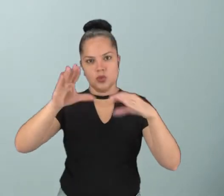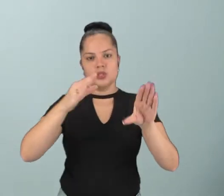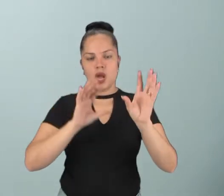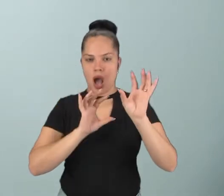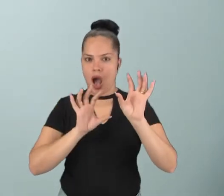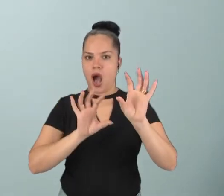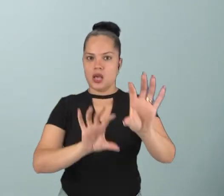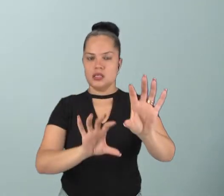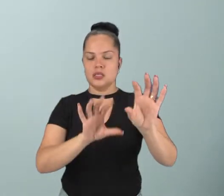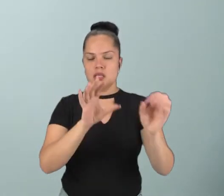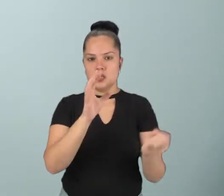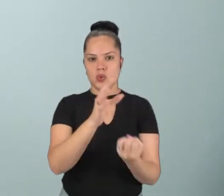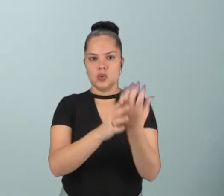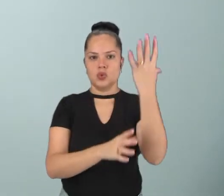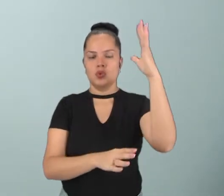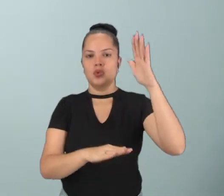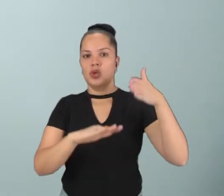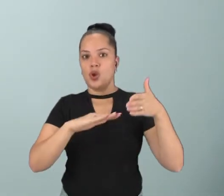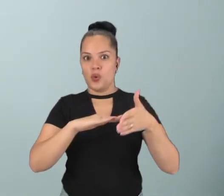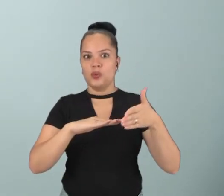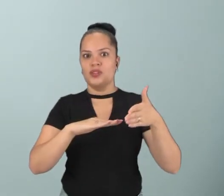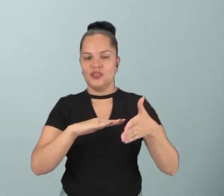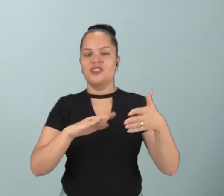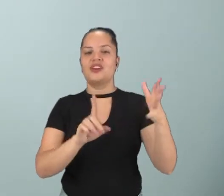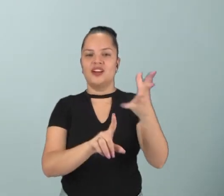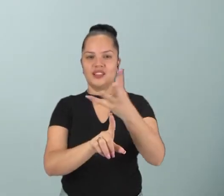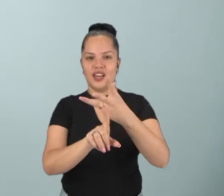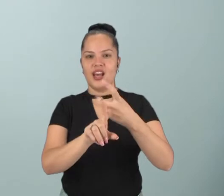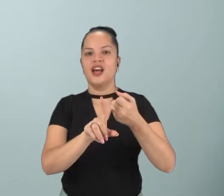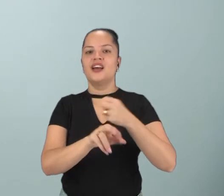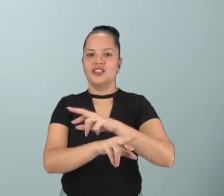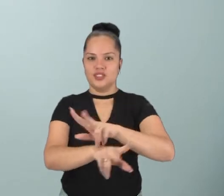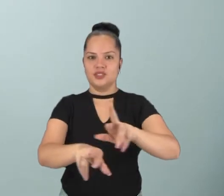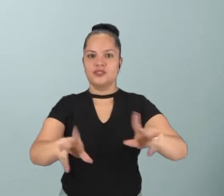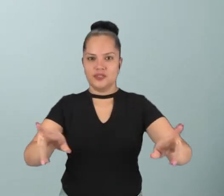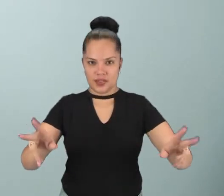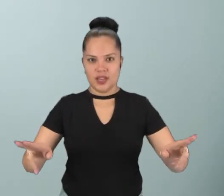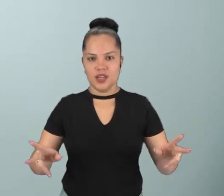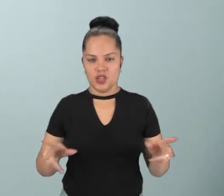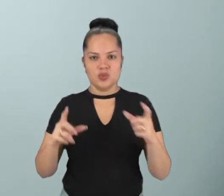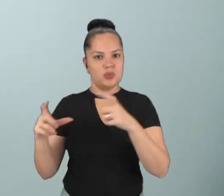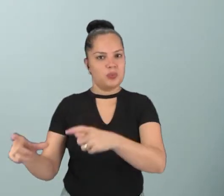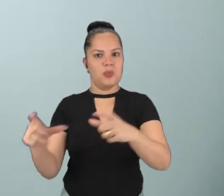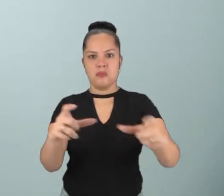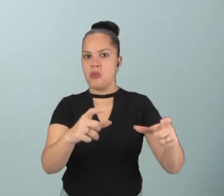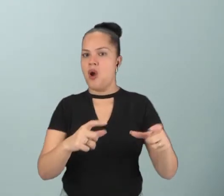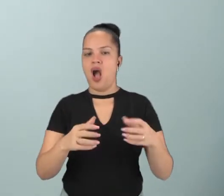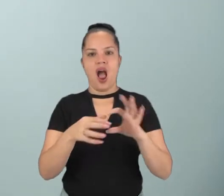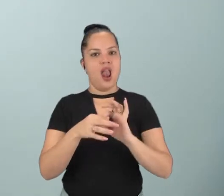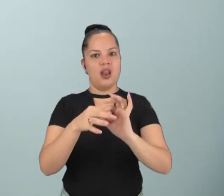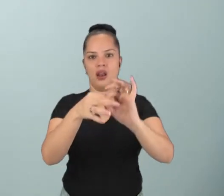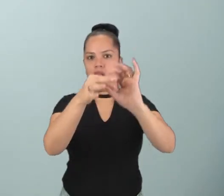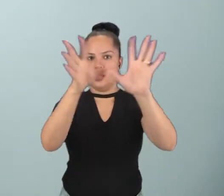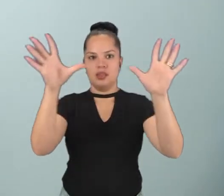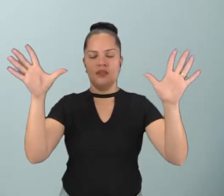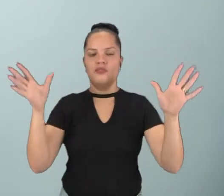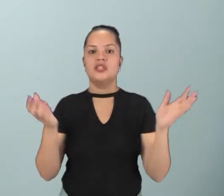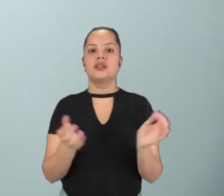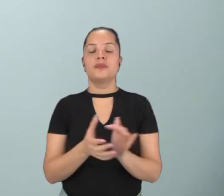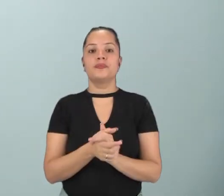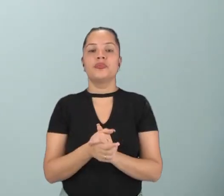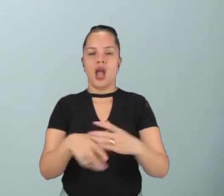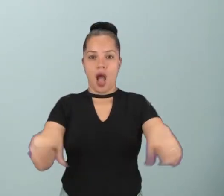que faz a arte contemporânea ser tão diversificada, em qualquer âmbito que ela esteja. E eu quero chamar a atenção para